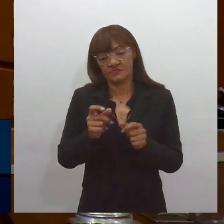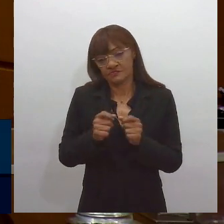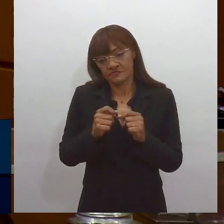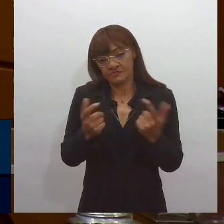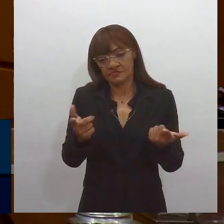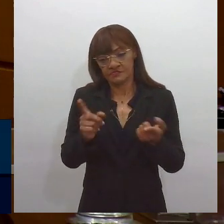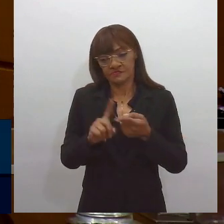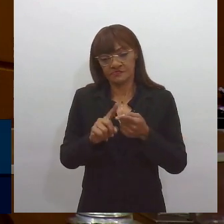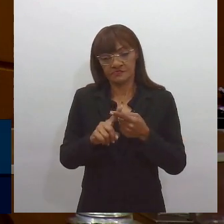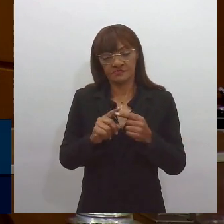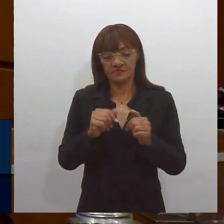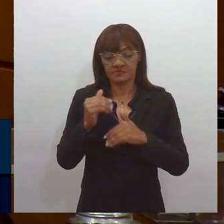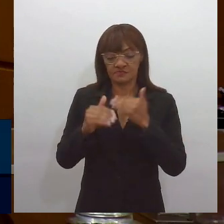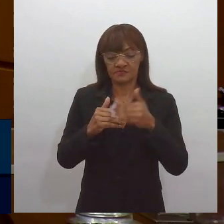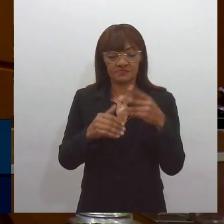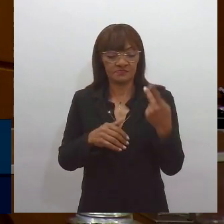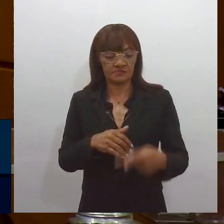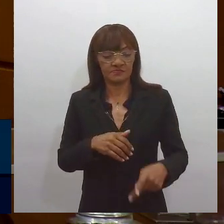de Sergipe